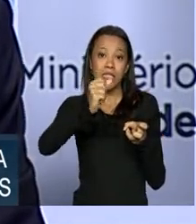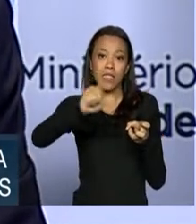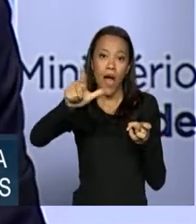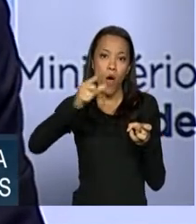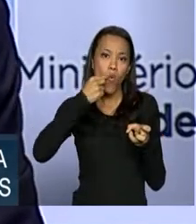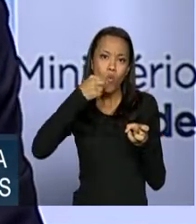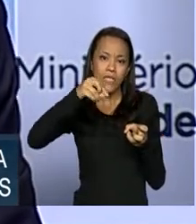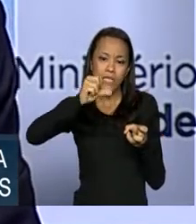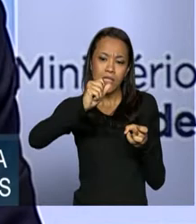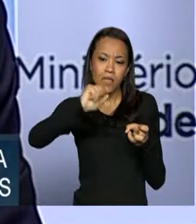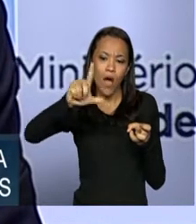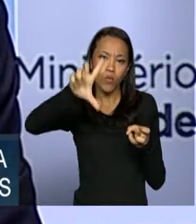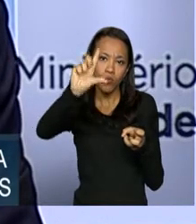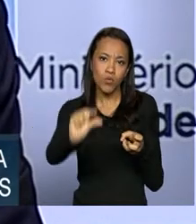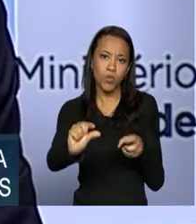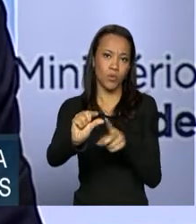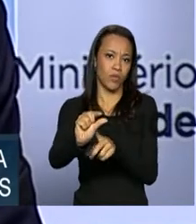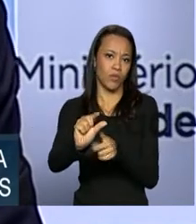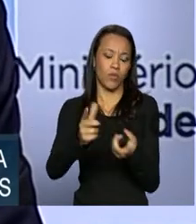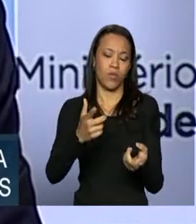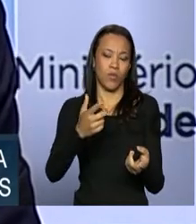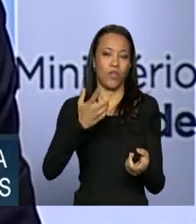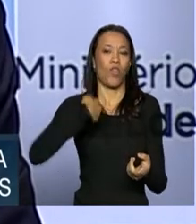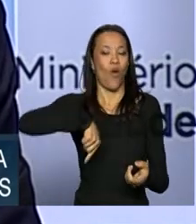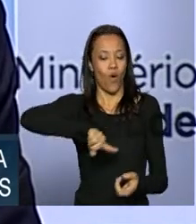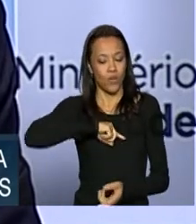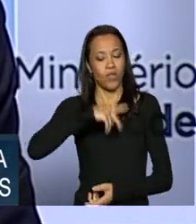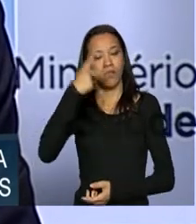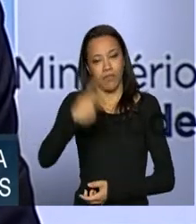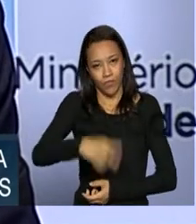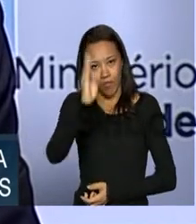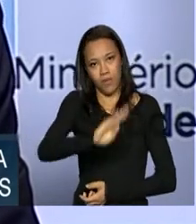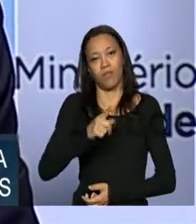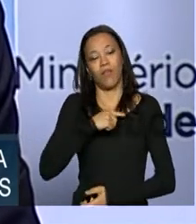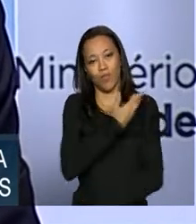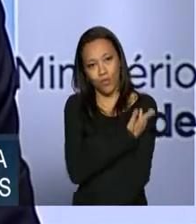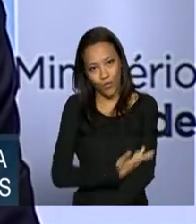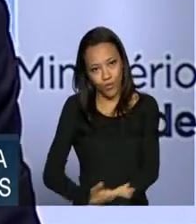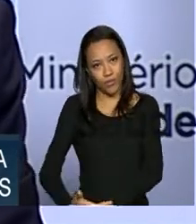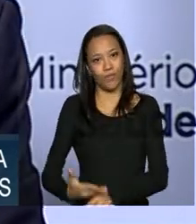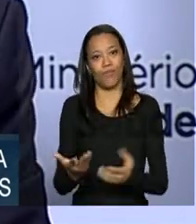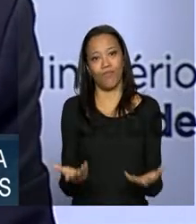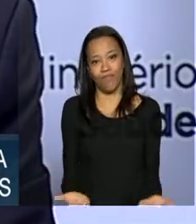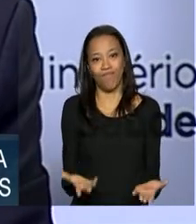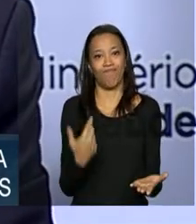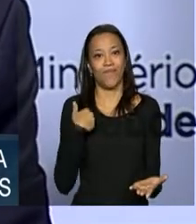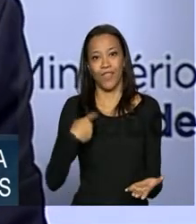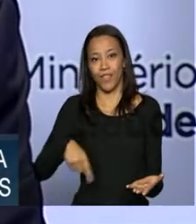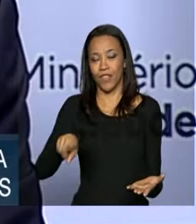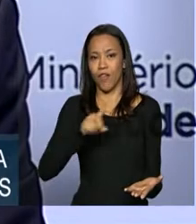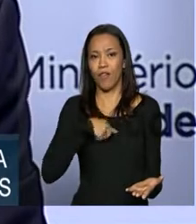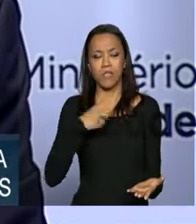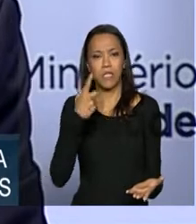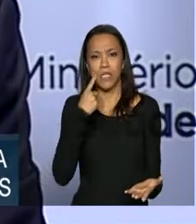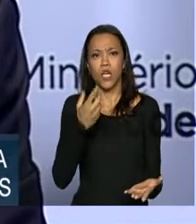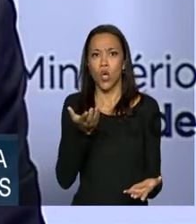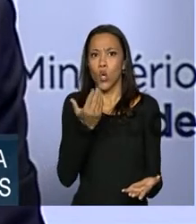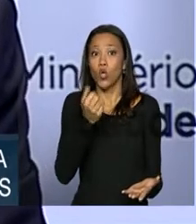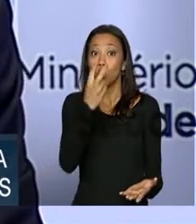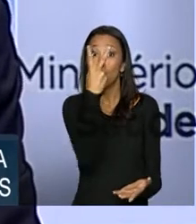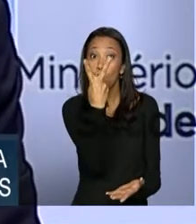não condiz com a realidade. Os nossos hábitos alimentares, né, fazem com que a gente não tenha sequer a percepção de que nós